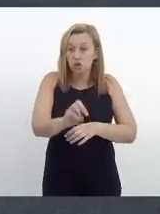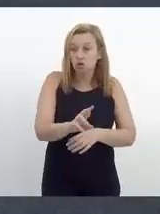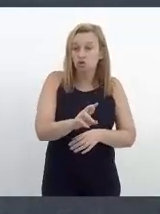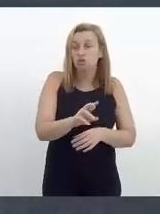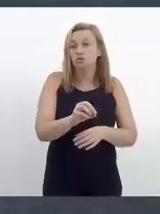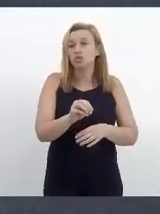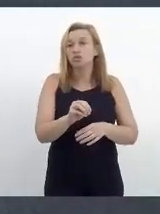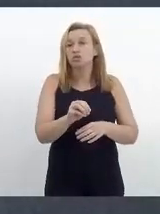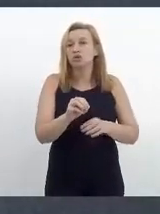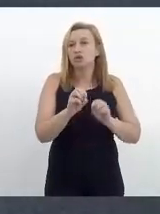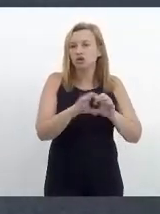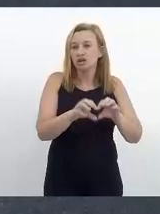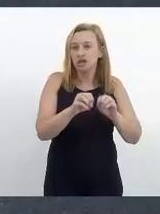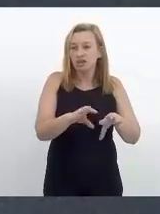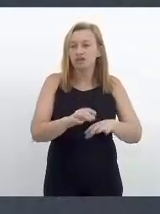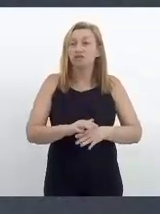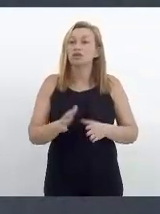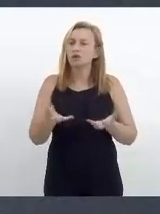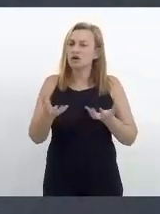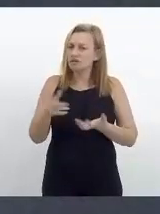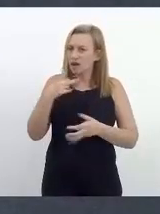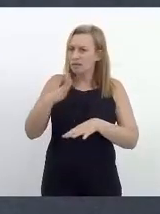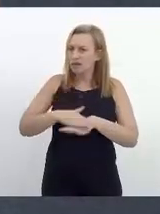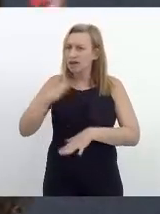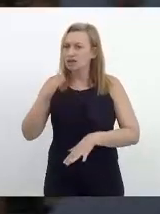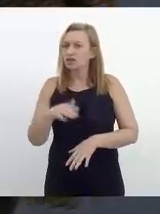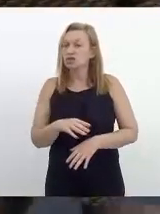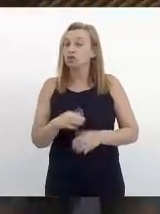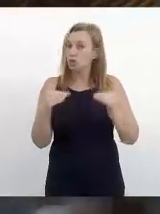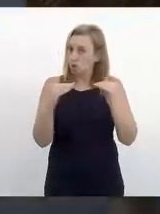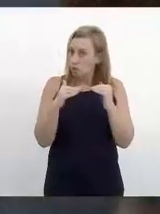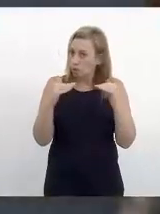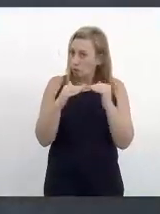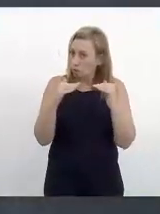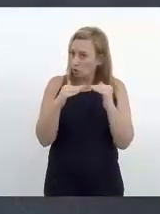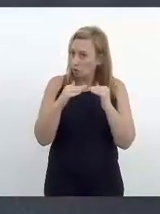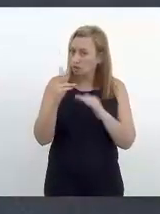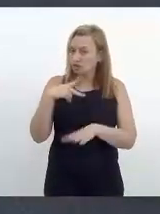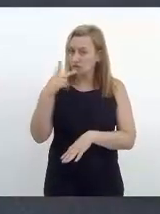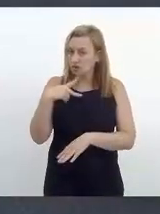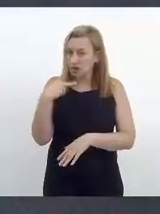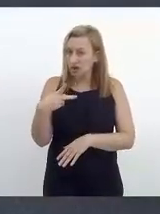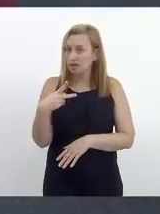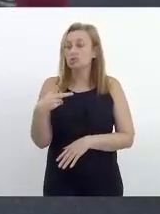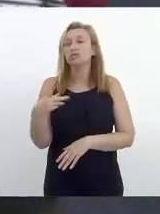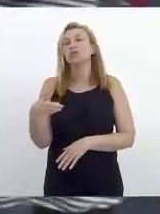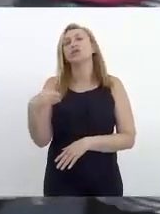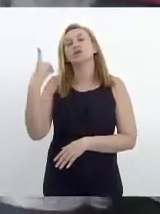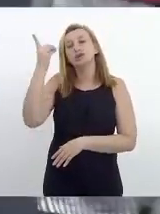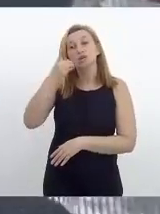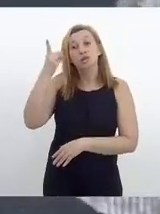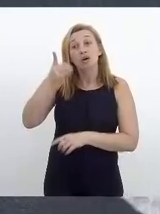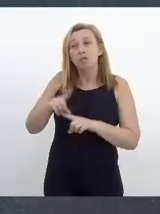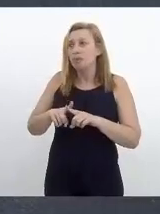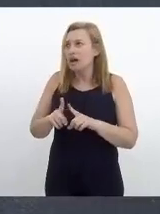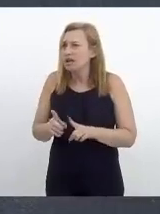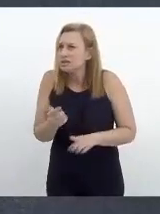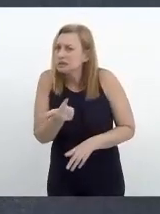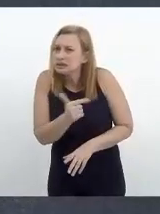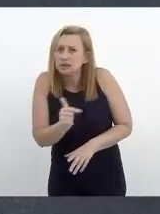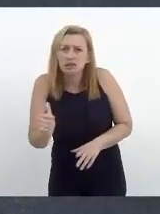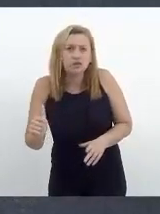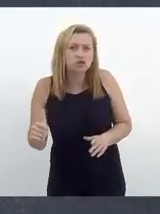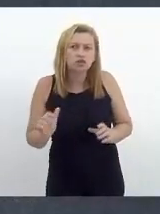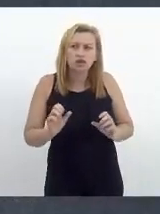socioeducativos. E eu queria ir mais além. Concordo com o que foi dito pelo parlamentar, mas se não houver